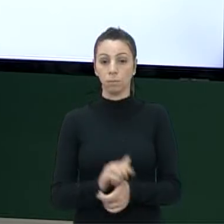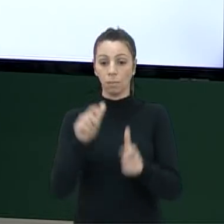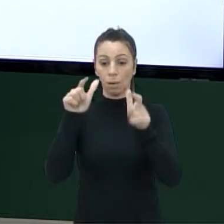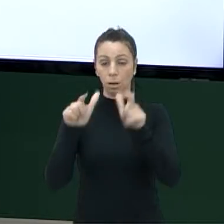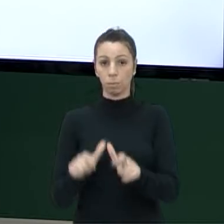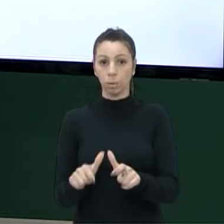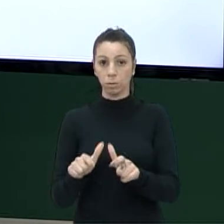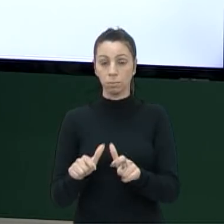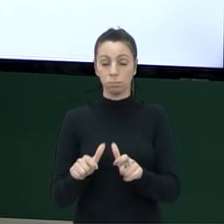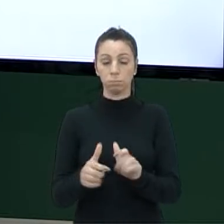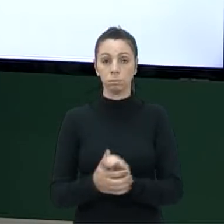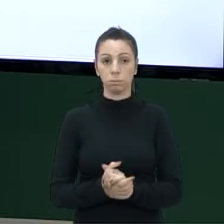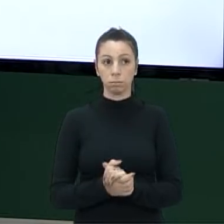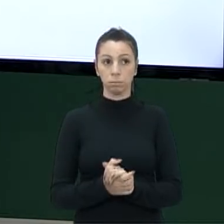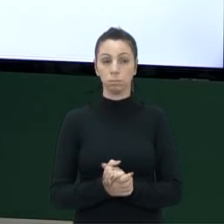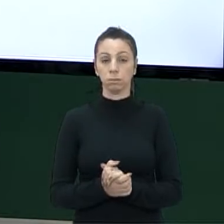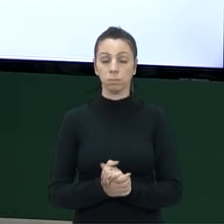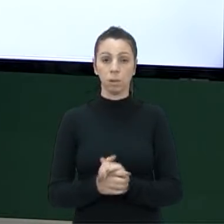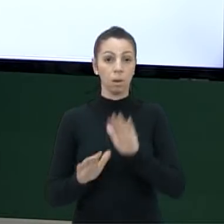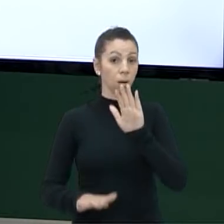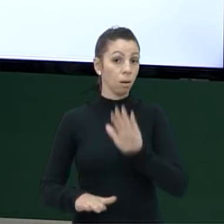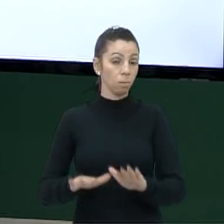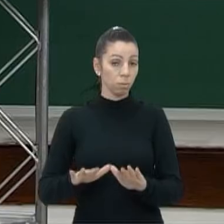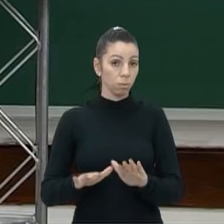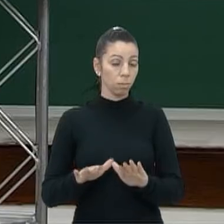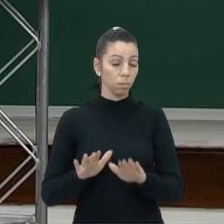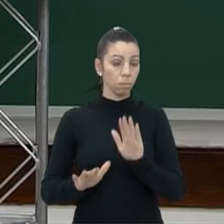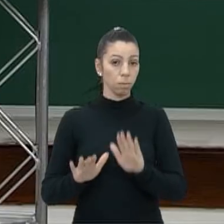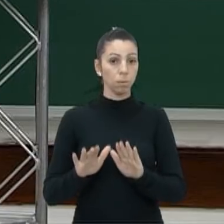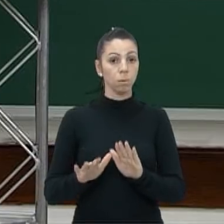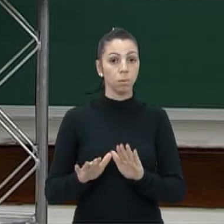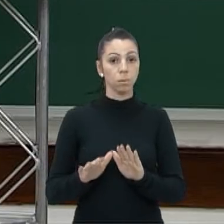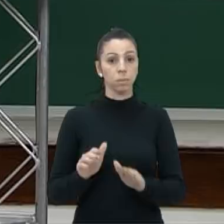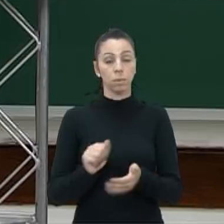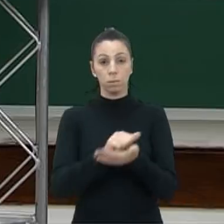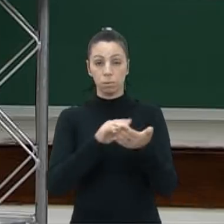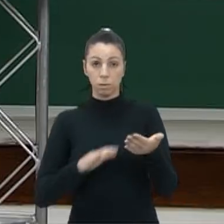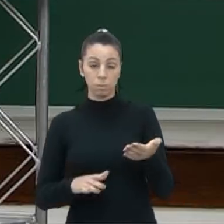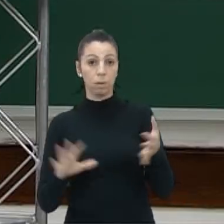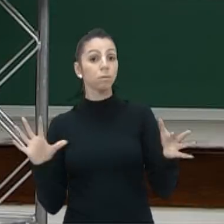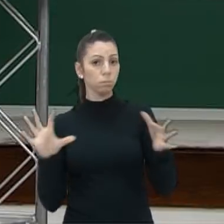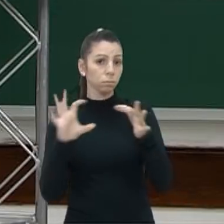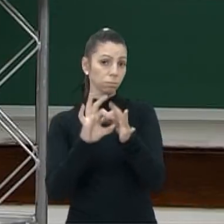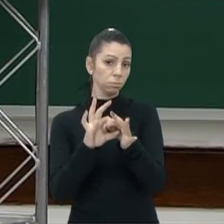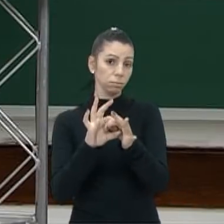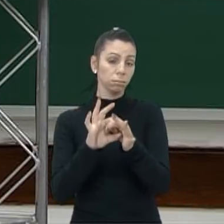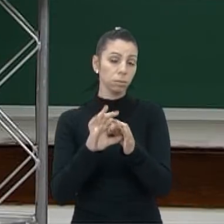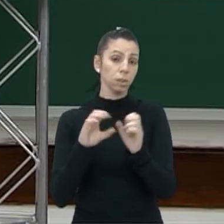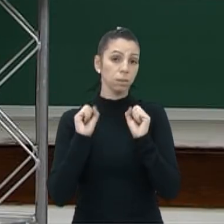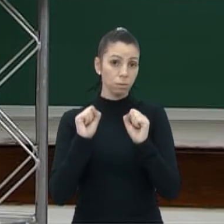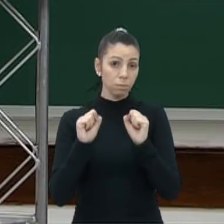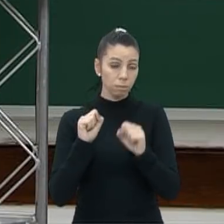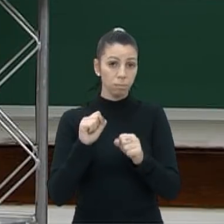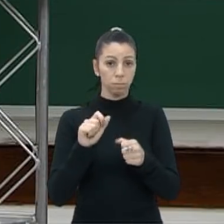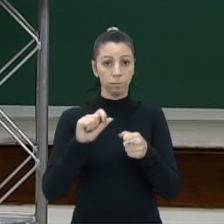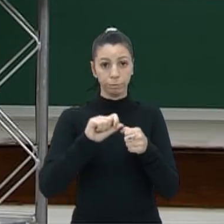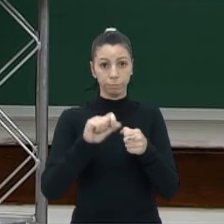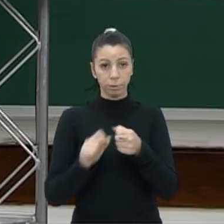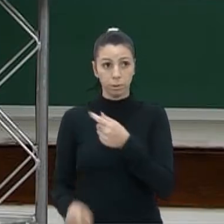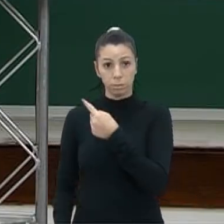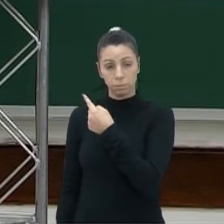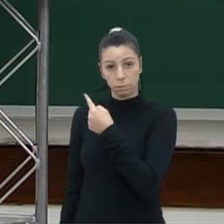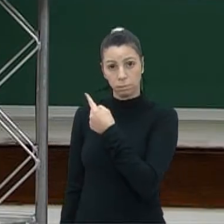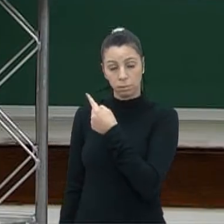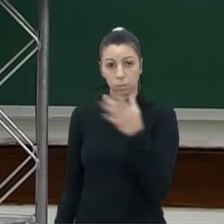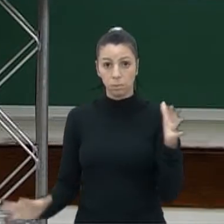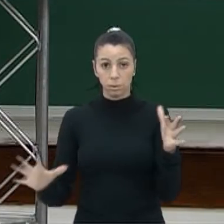de Torricelli. Alguns exercícios, eles podem, inclusive, fazer essa ligação, tá? Então, se vocês puderem, façam